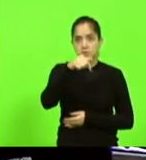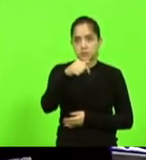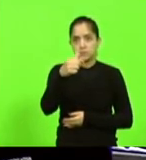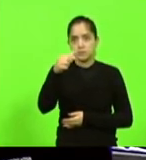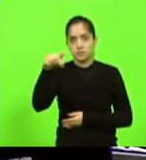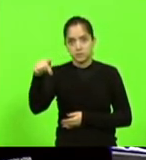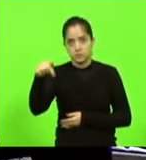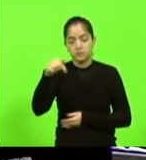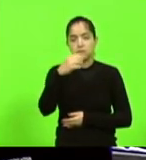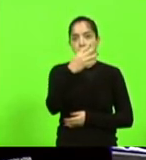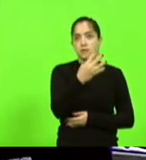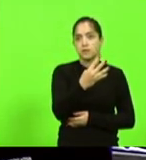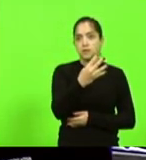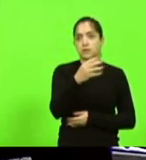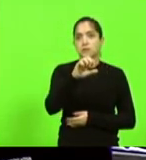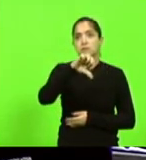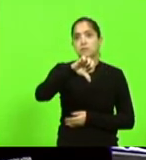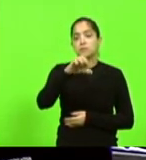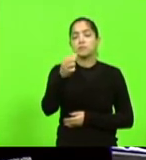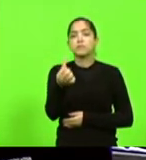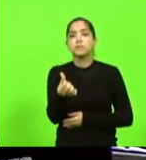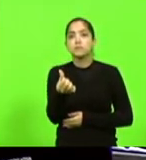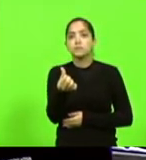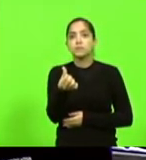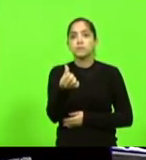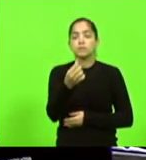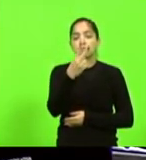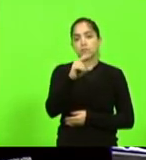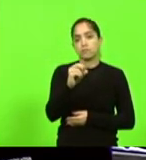477 a